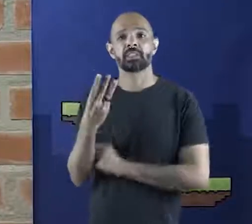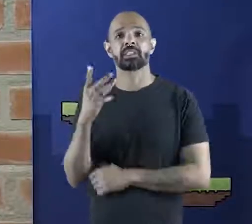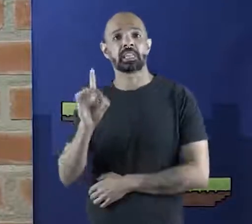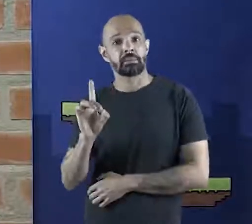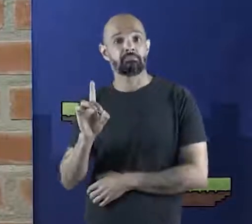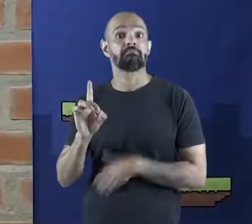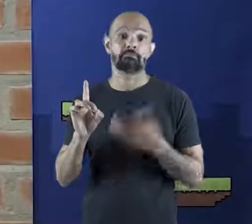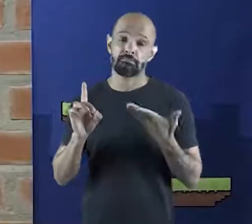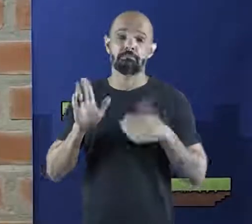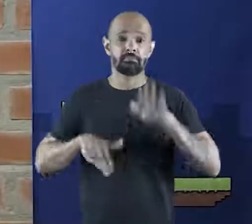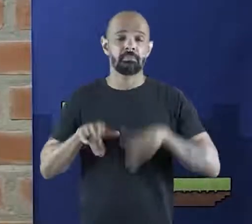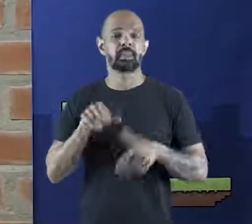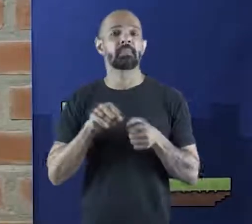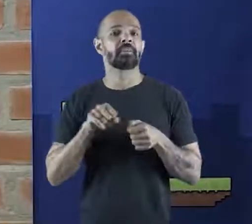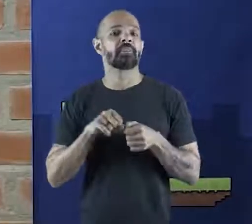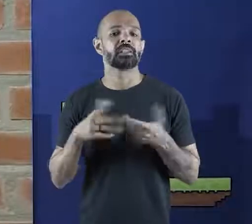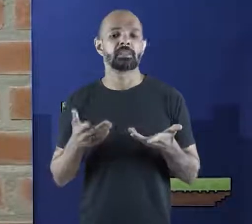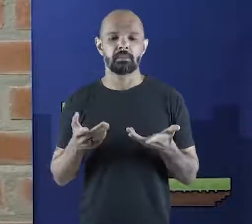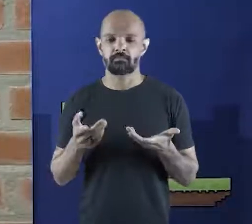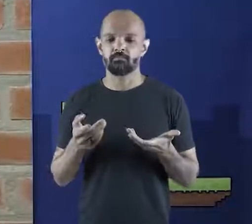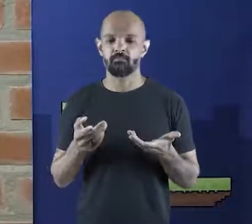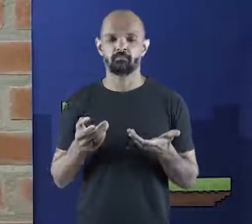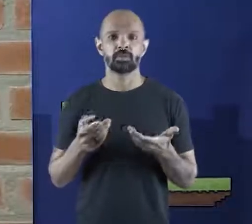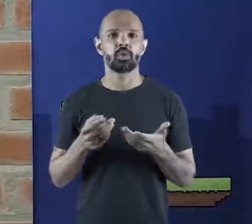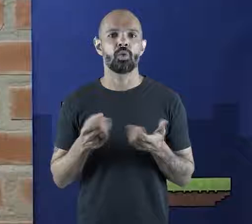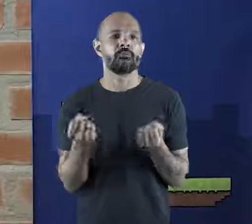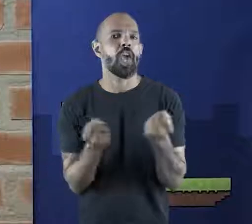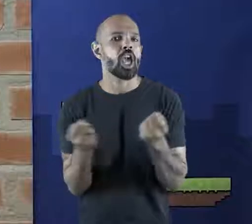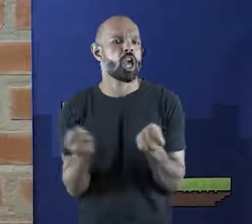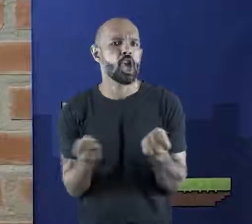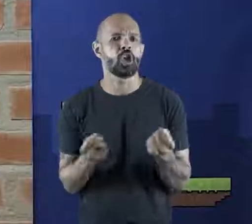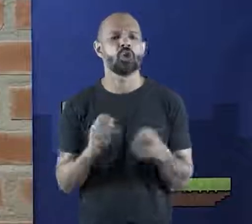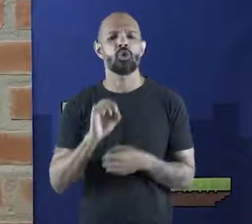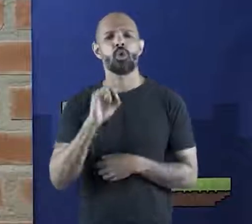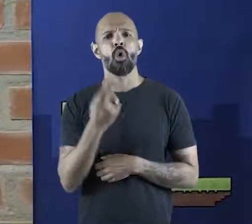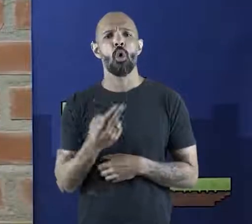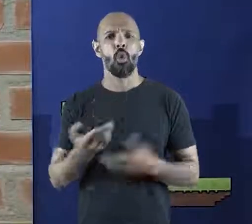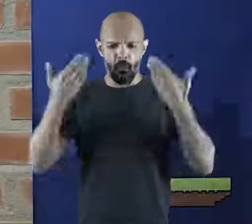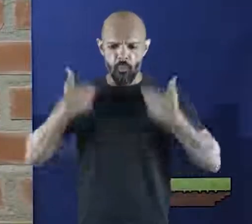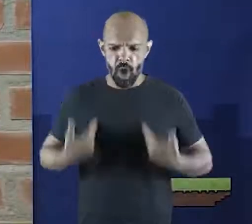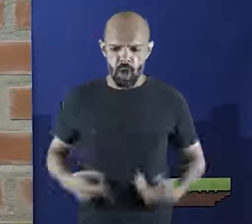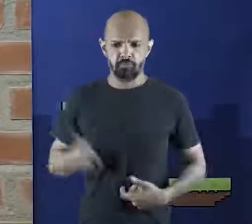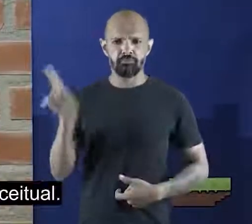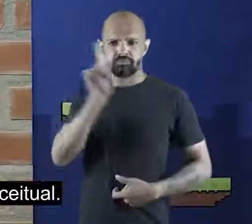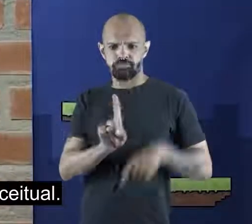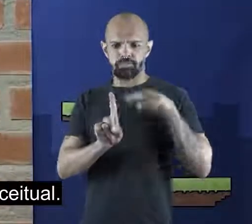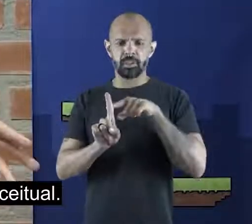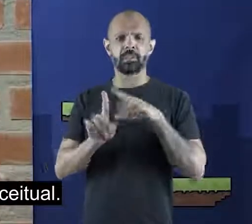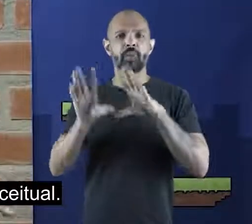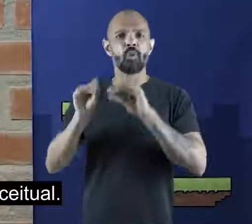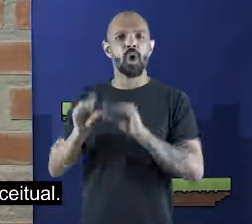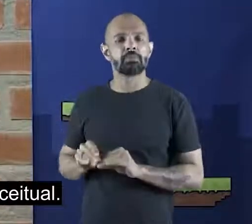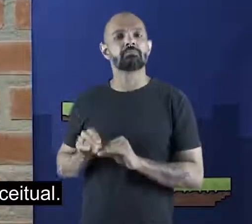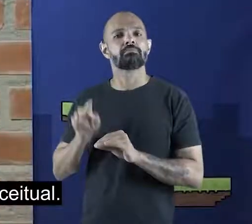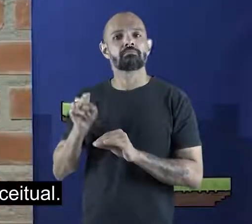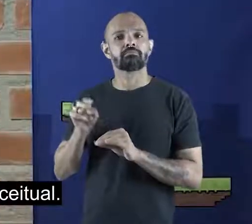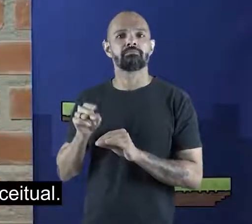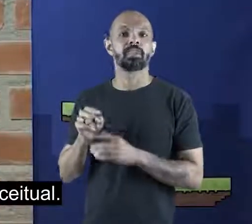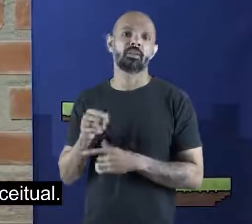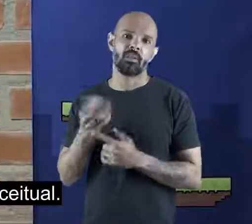3D. De repente ele precisa fazer algum veículo, alguma coisa, ou então até um personagem mesmo, ele vai modelar no software 3D, o